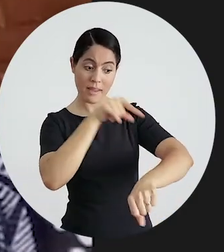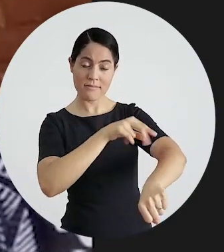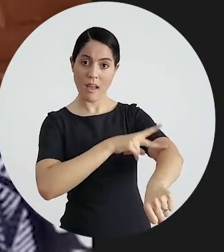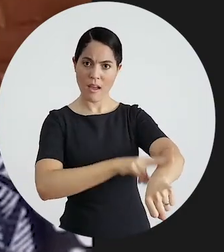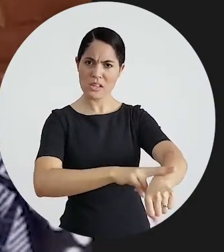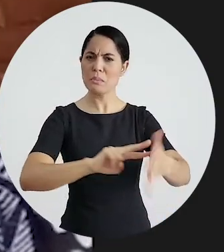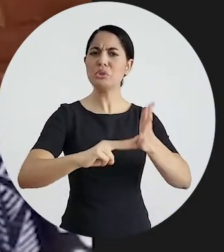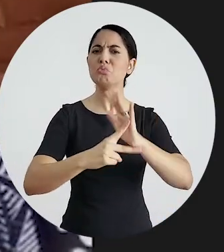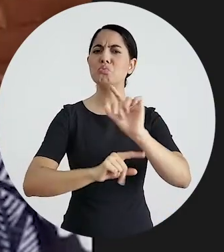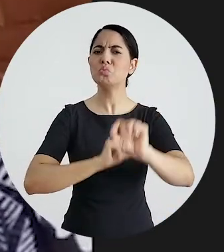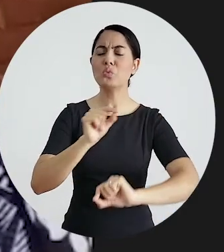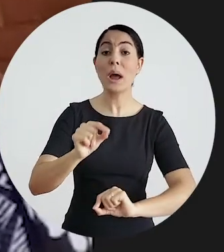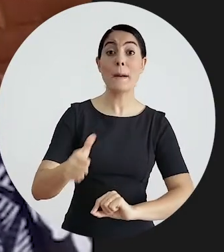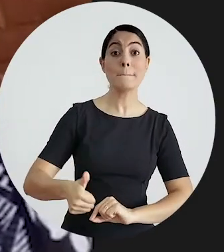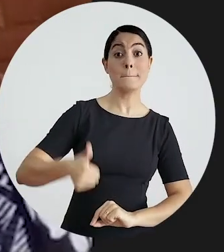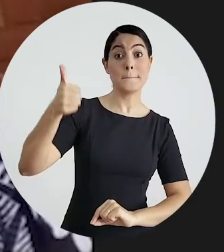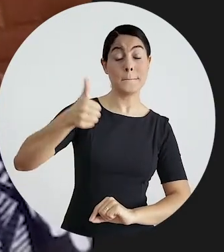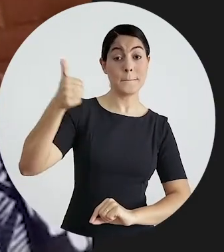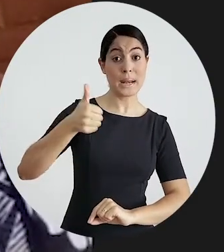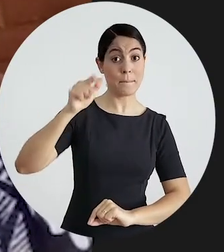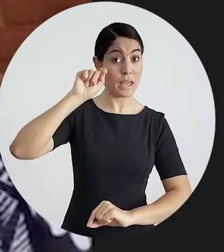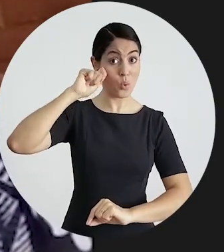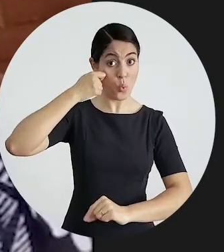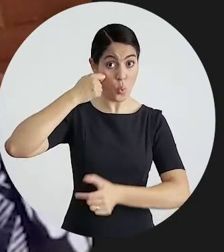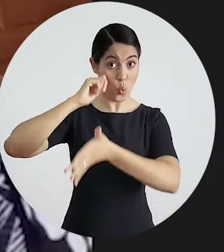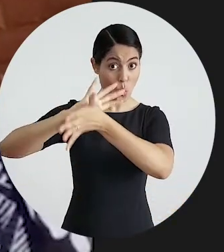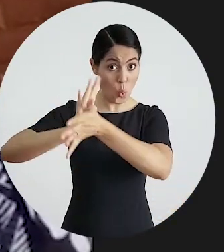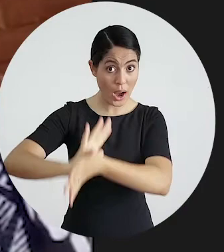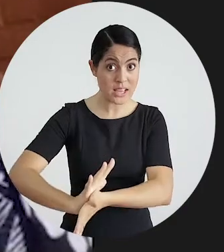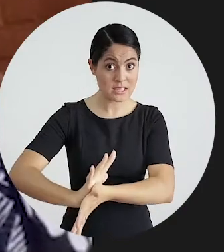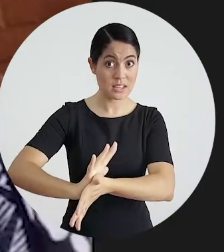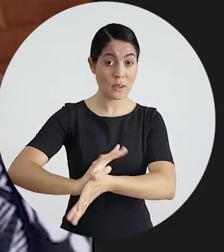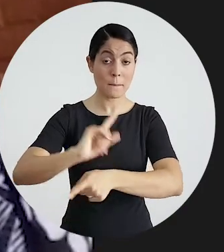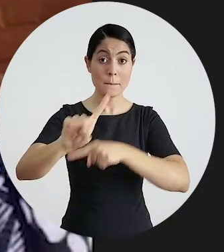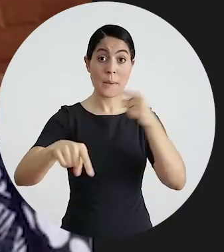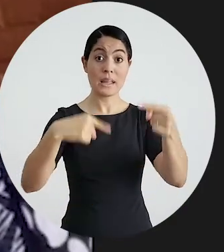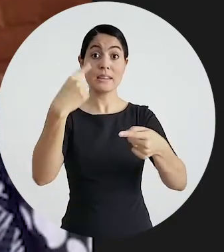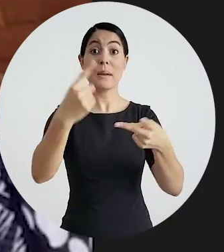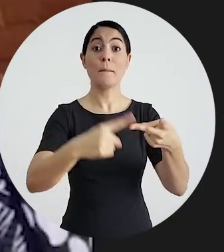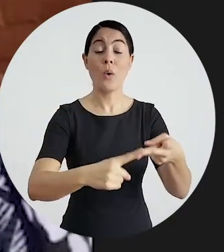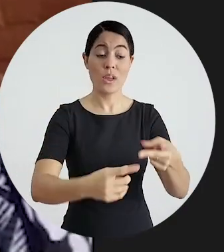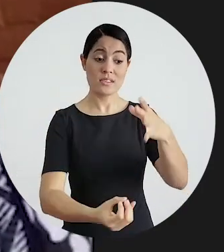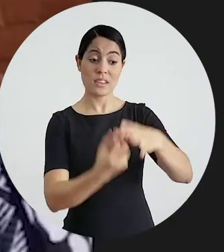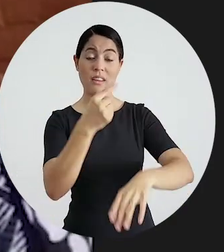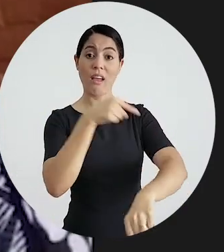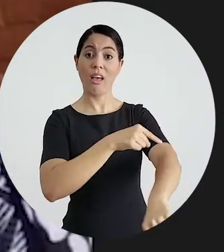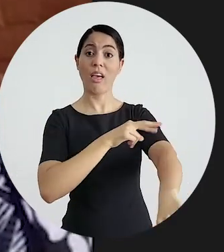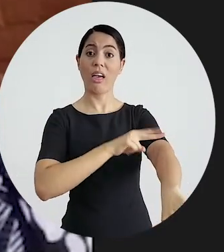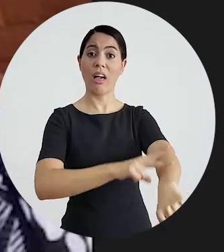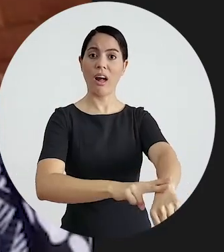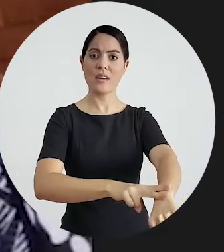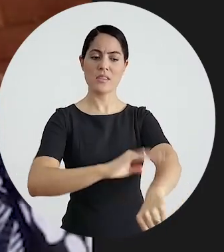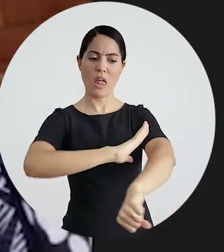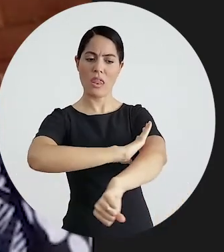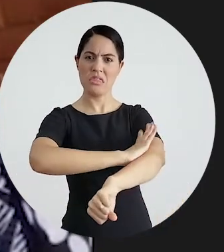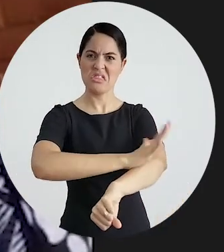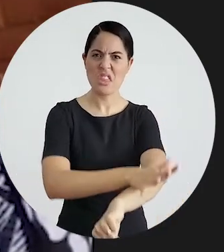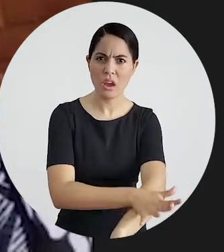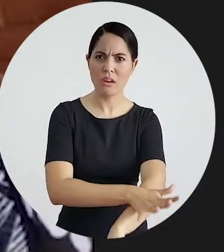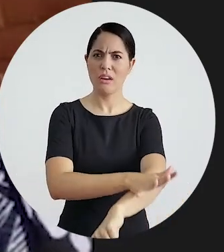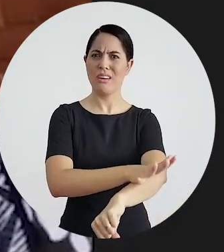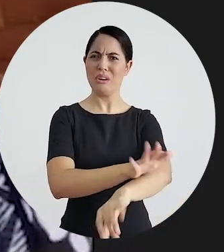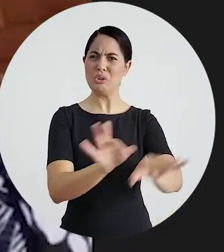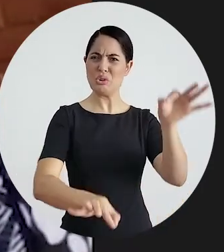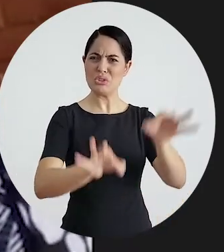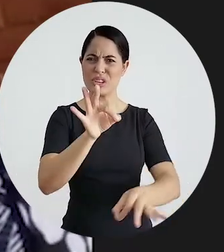raça, porque ele primeiro existe para que depois precisasse ser construída a ideia de raça